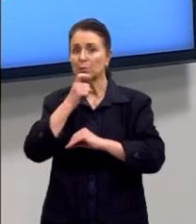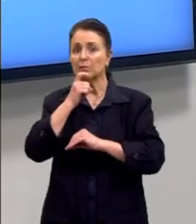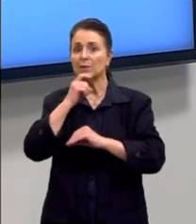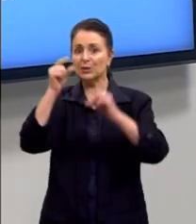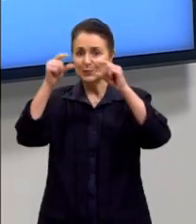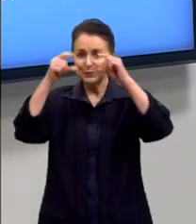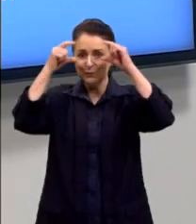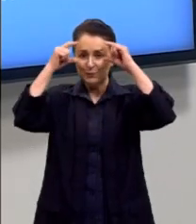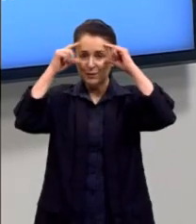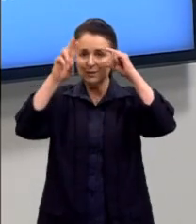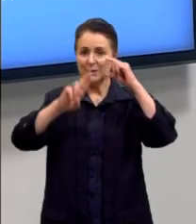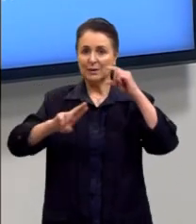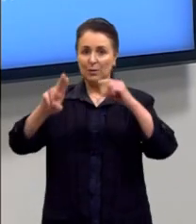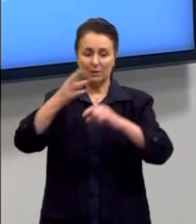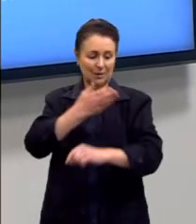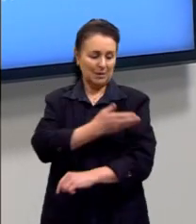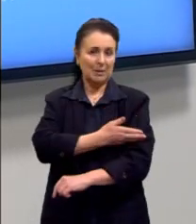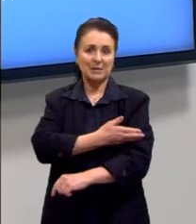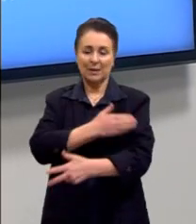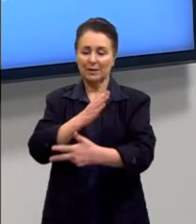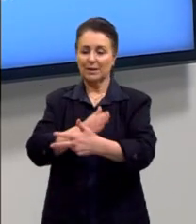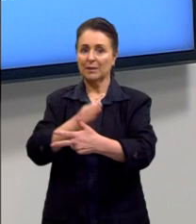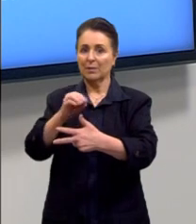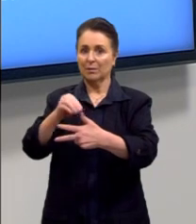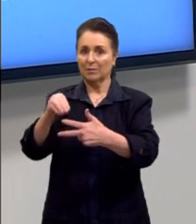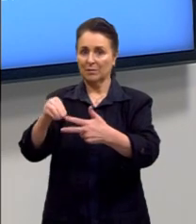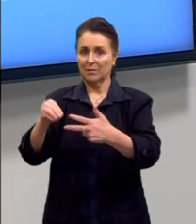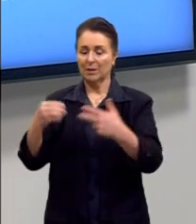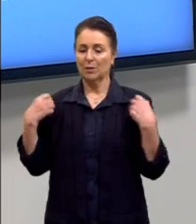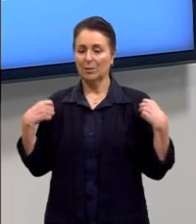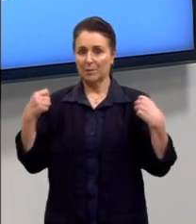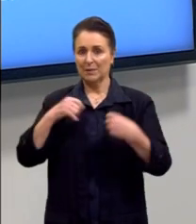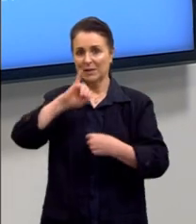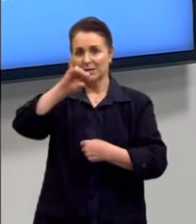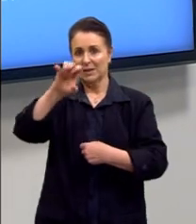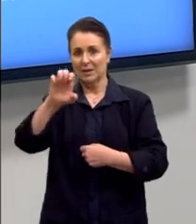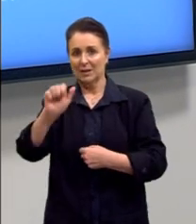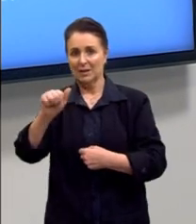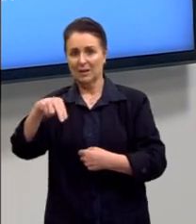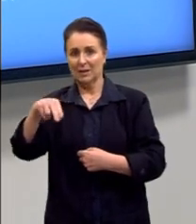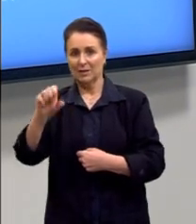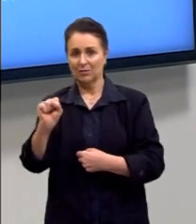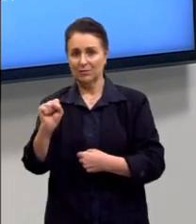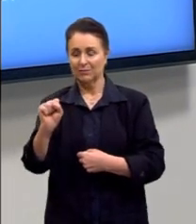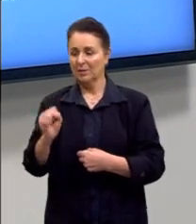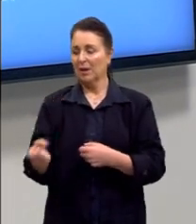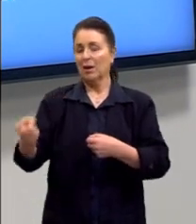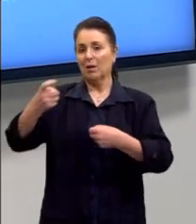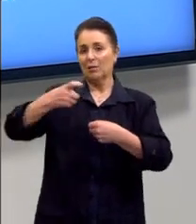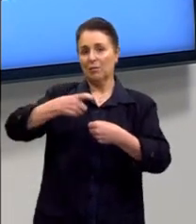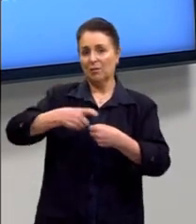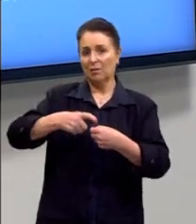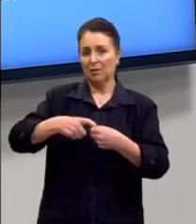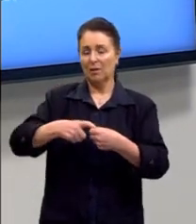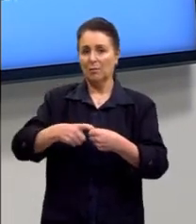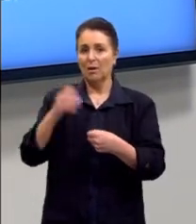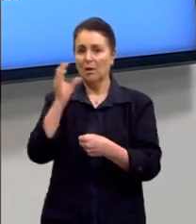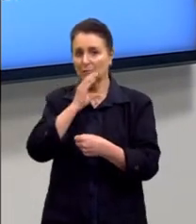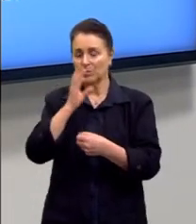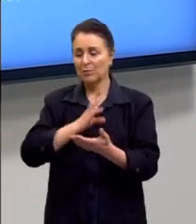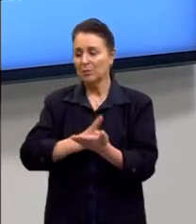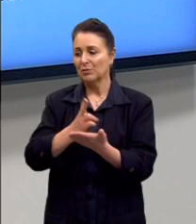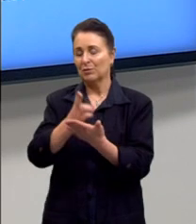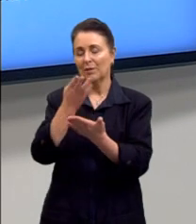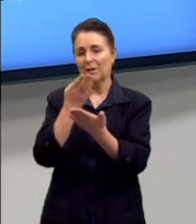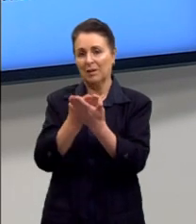óculos tô utilizando a camiseta do pré-enem e uma camisa jeans voltamos então bem rapidinho para dar